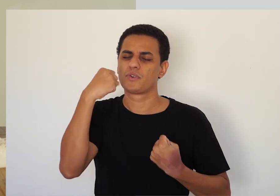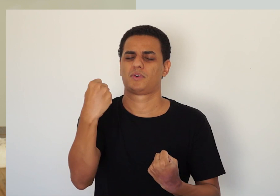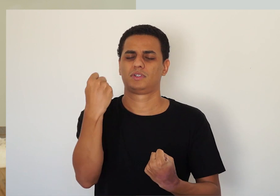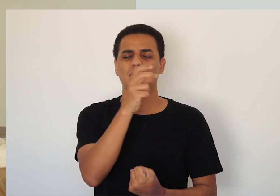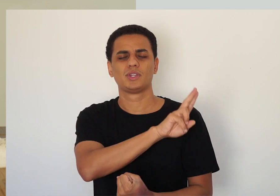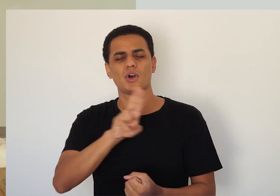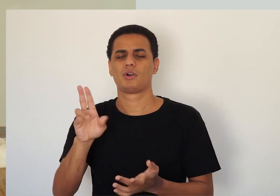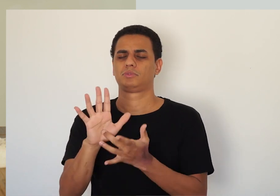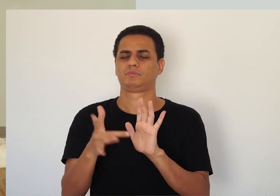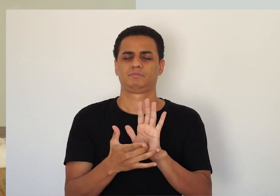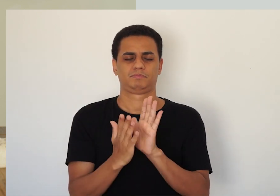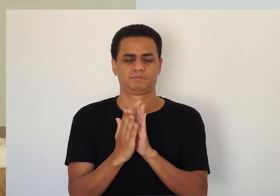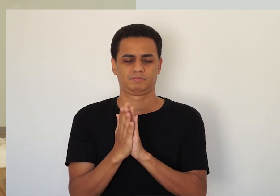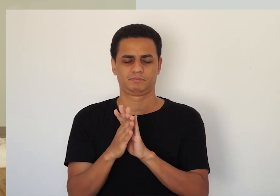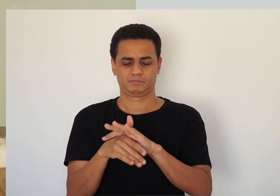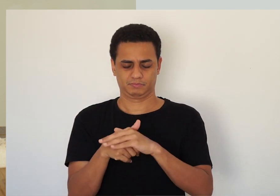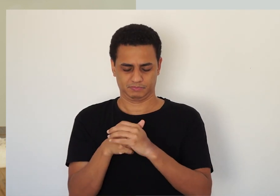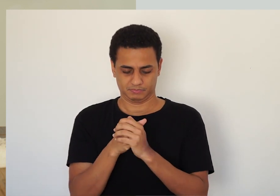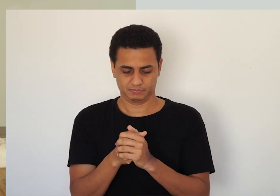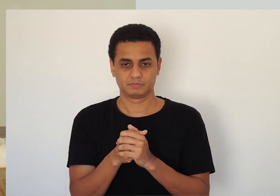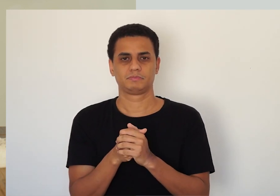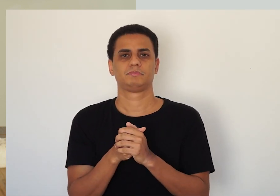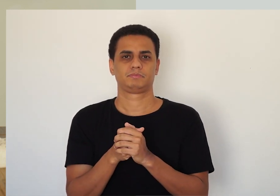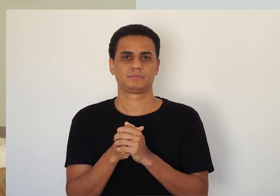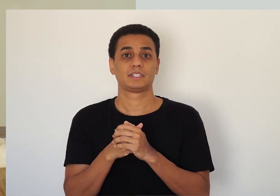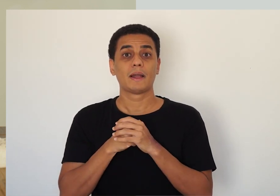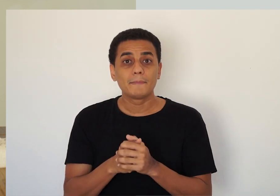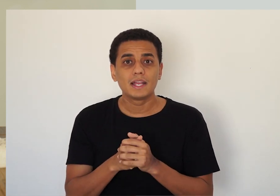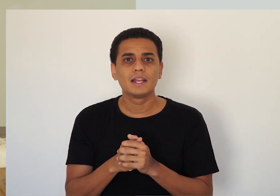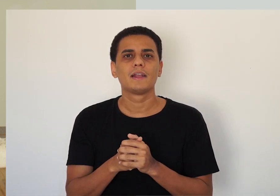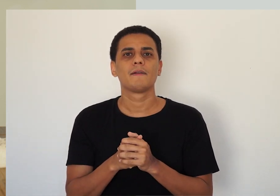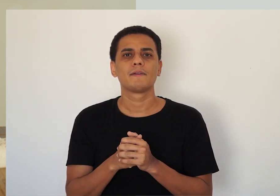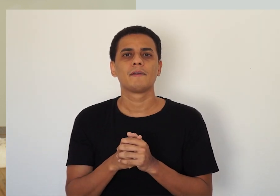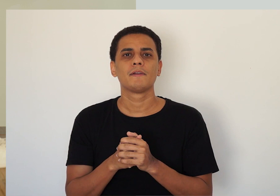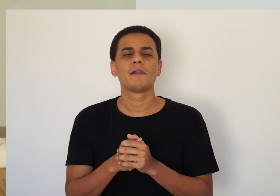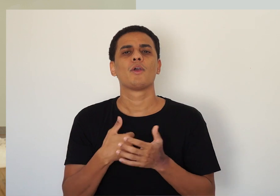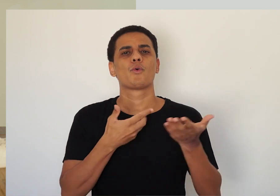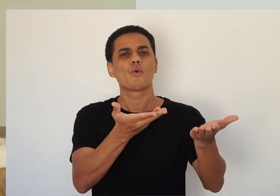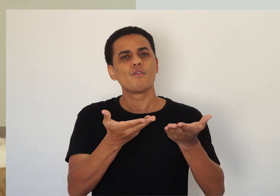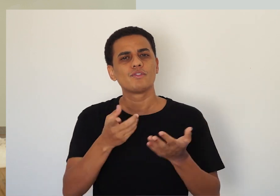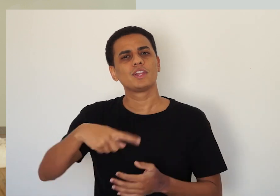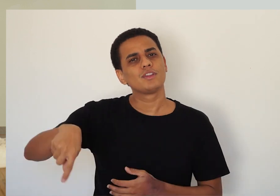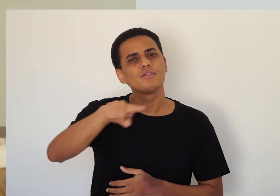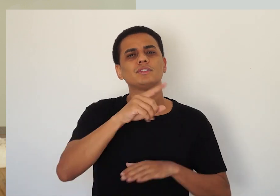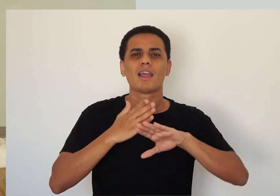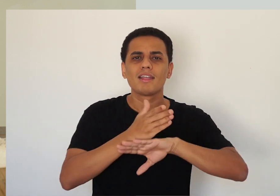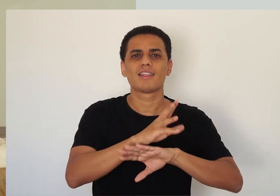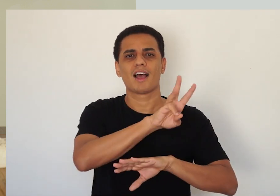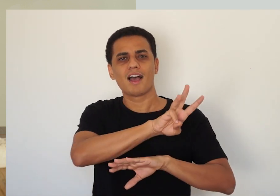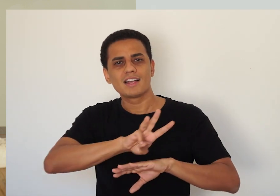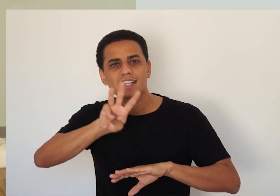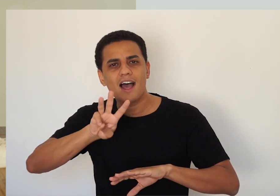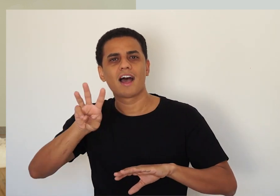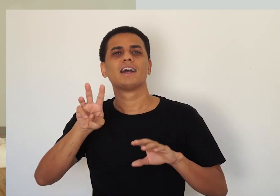ele. É a nossa oração em nome de Jesus. Amém. Amém. Amém, querido. Eu convido você também para